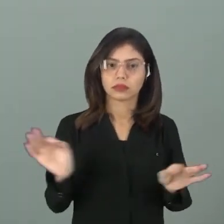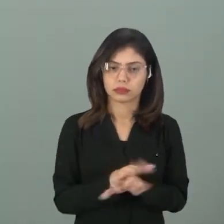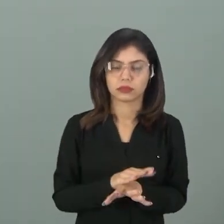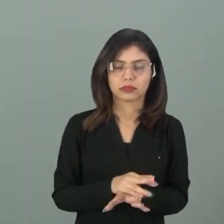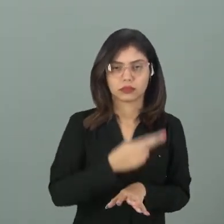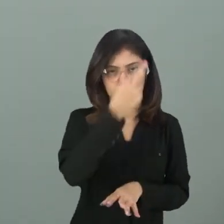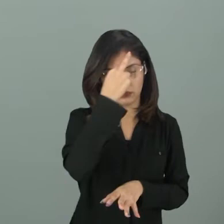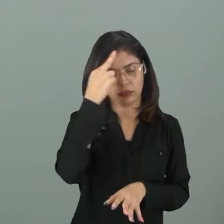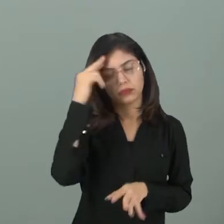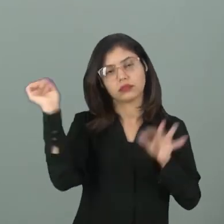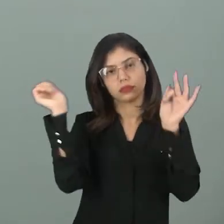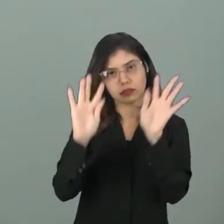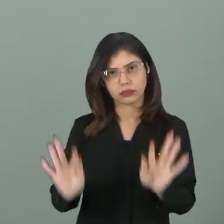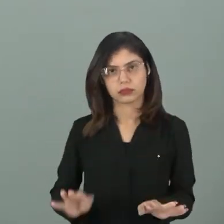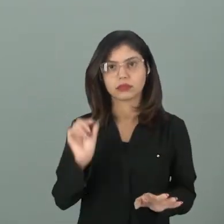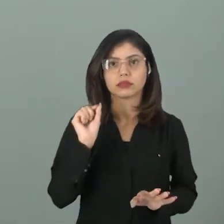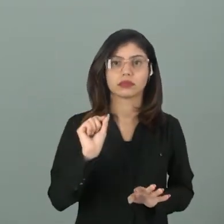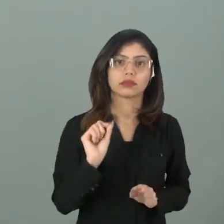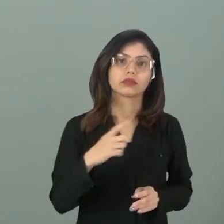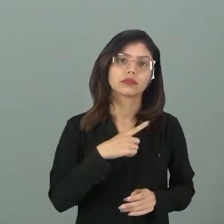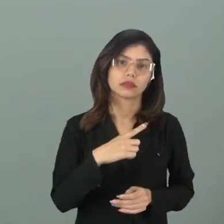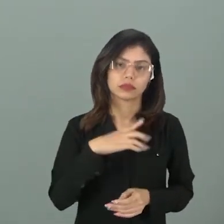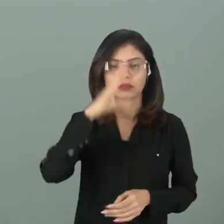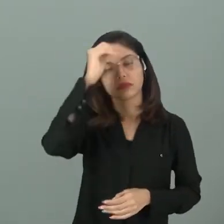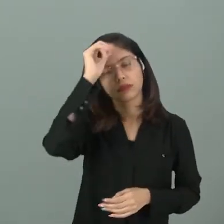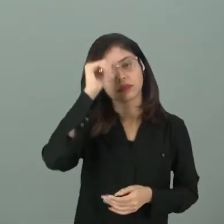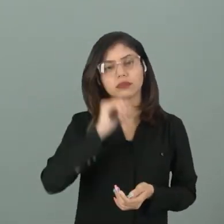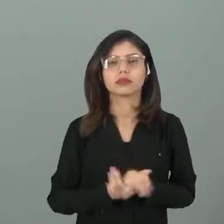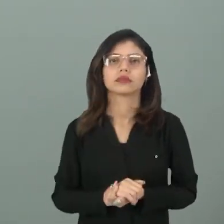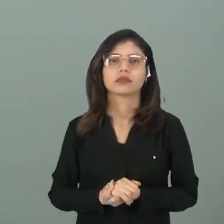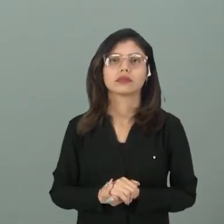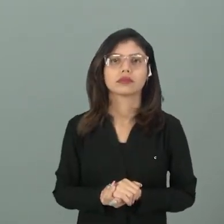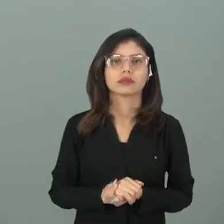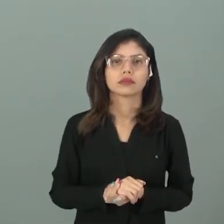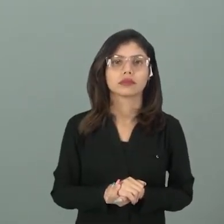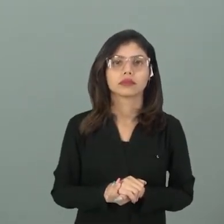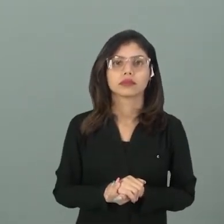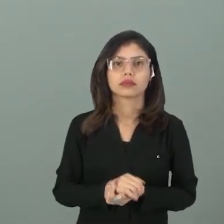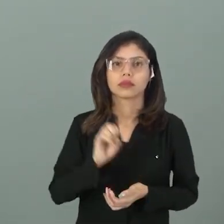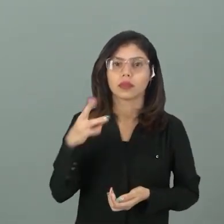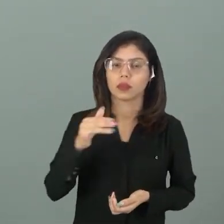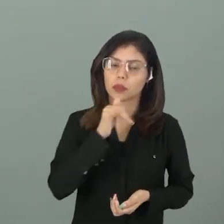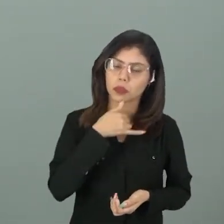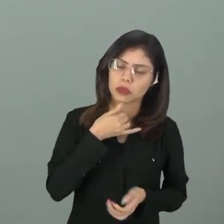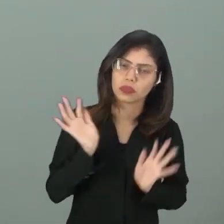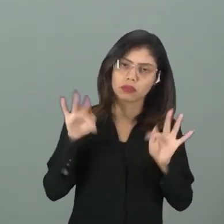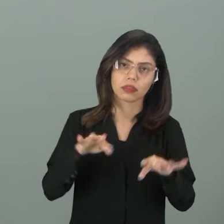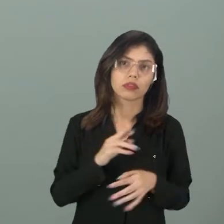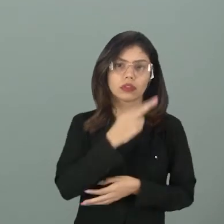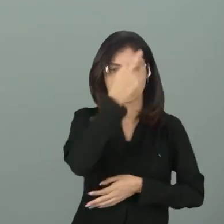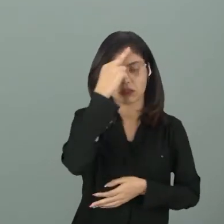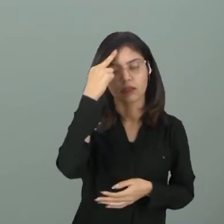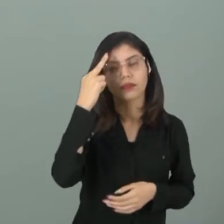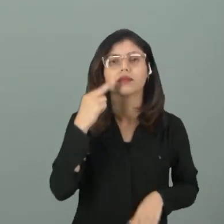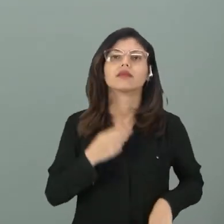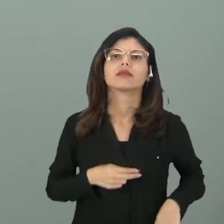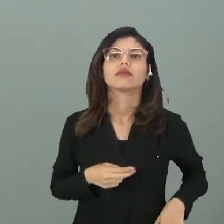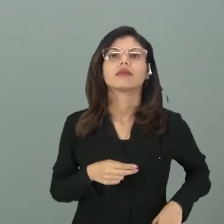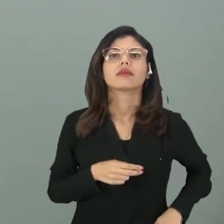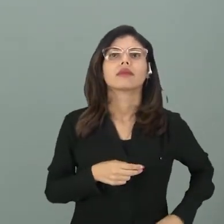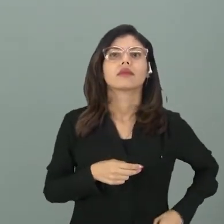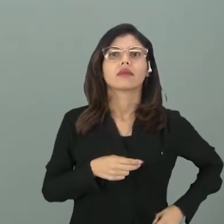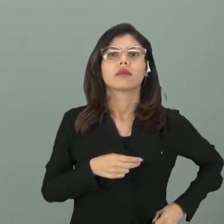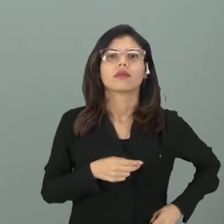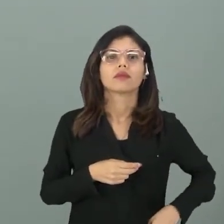num final feliz, o que eles aprenderam, se eles ficaram felizes ou tristes no final da história. Isso é o final da história,